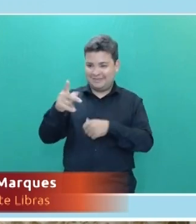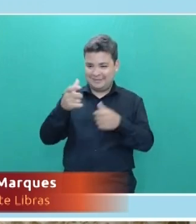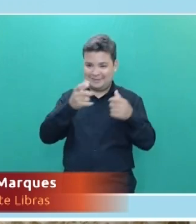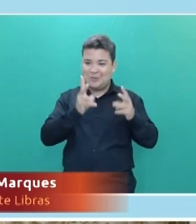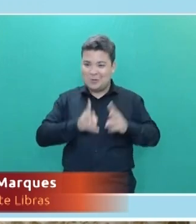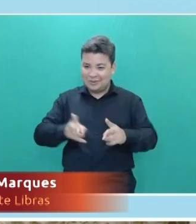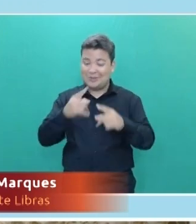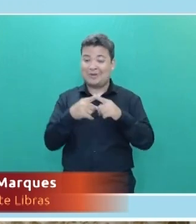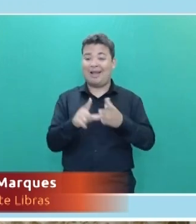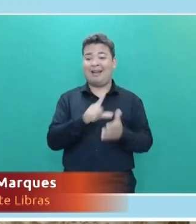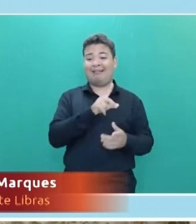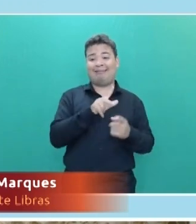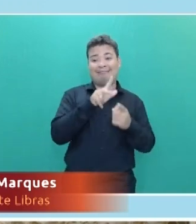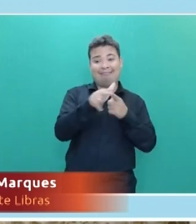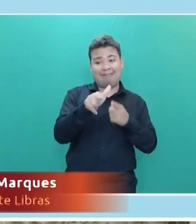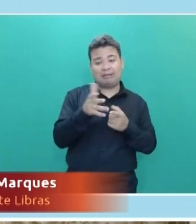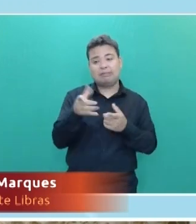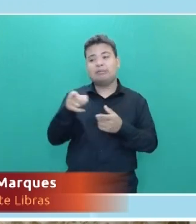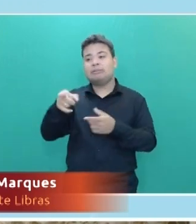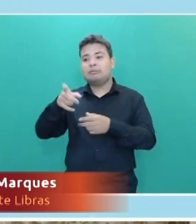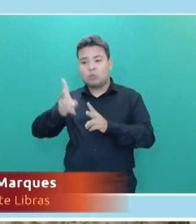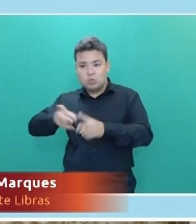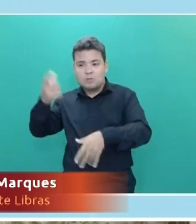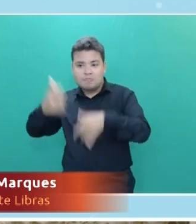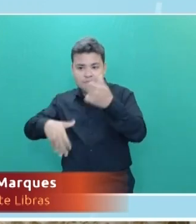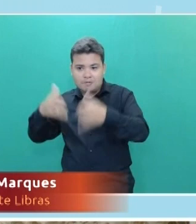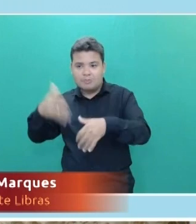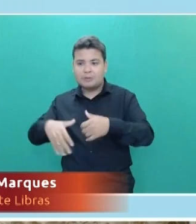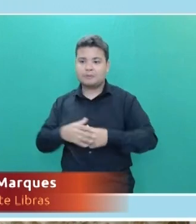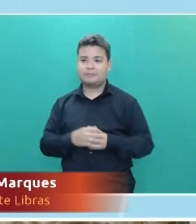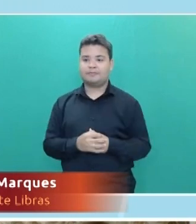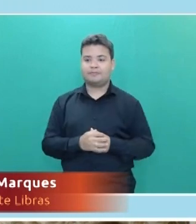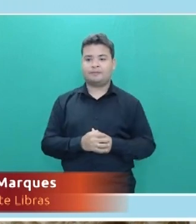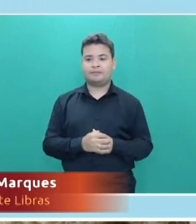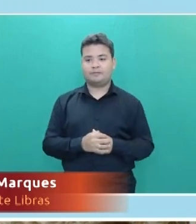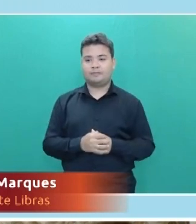interromper, para a gente discutir um pouco mais sobre isso.